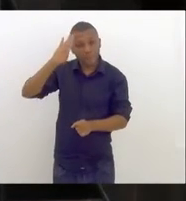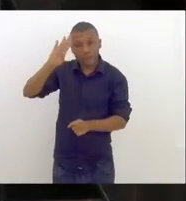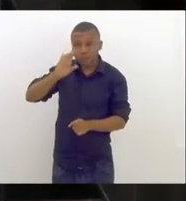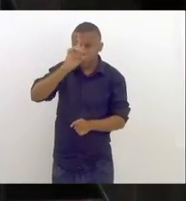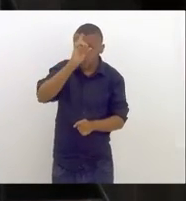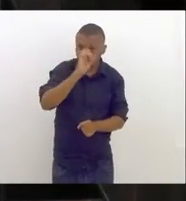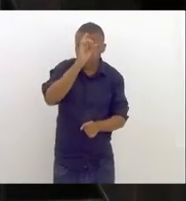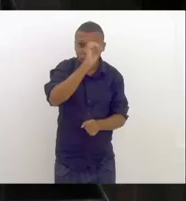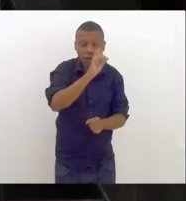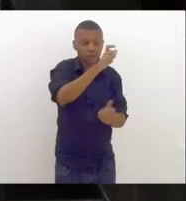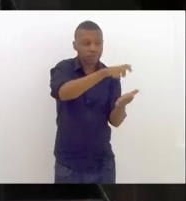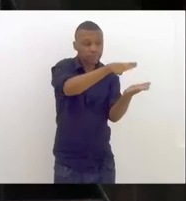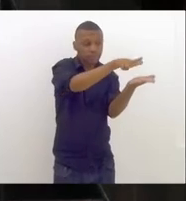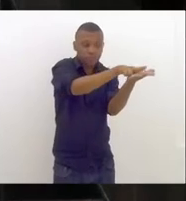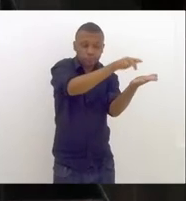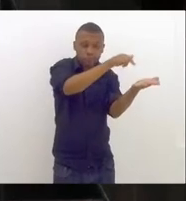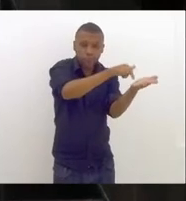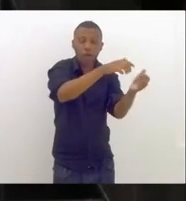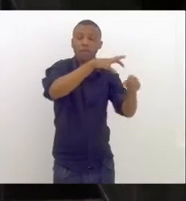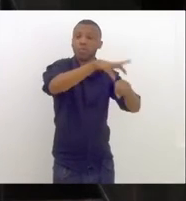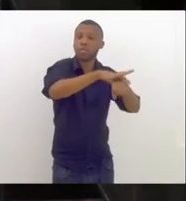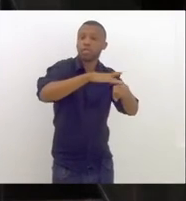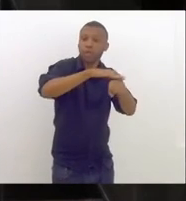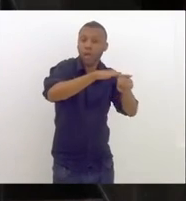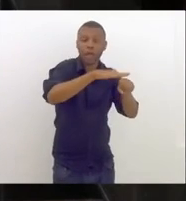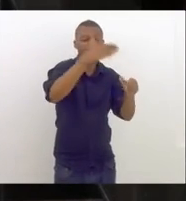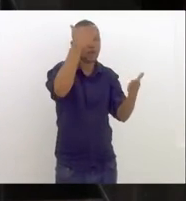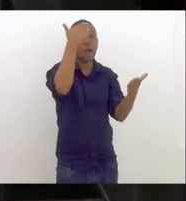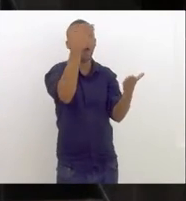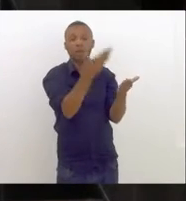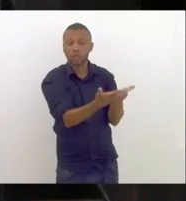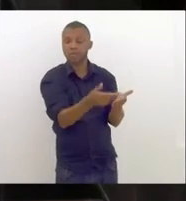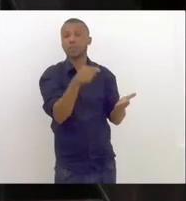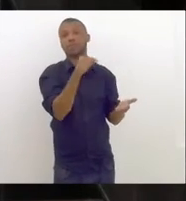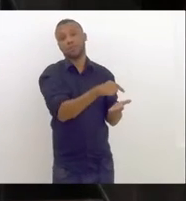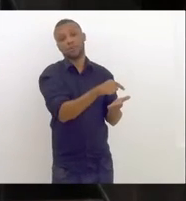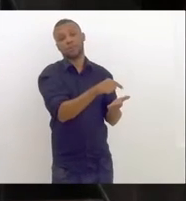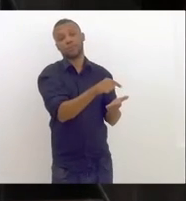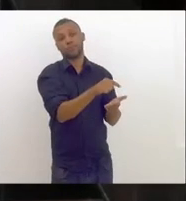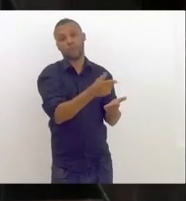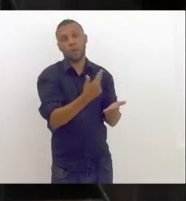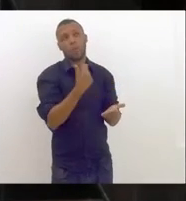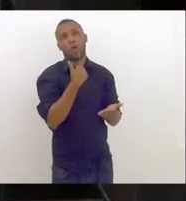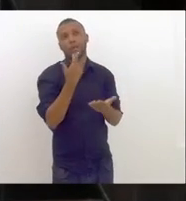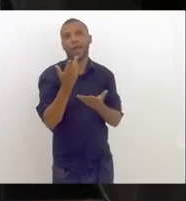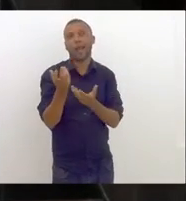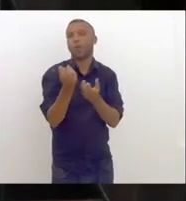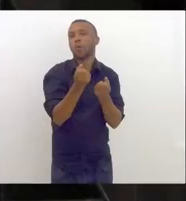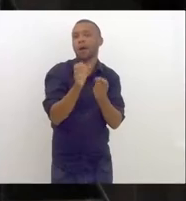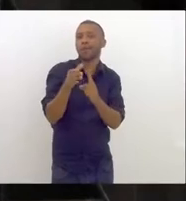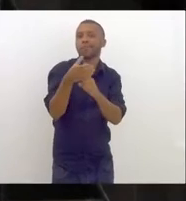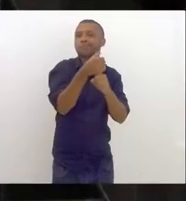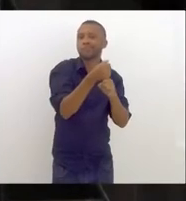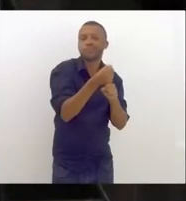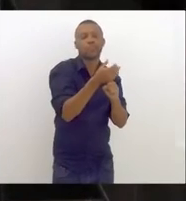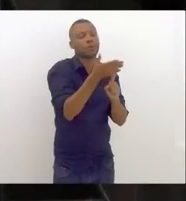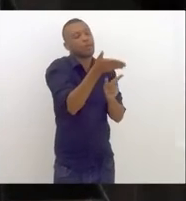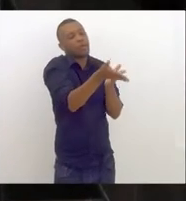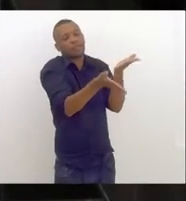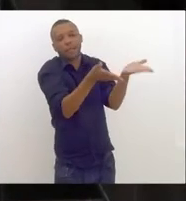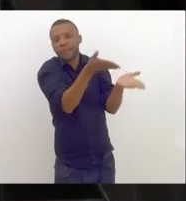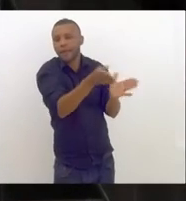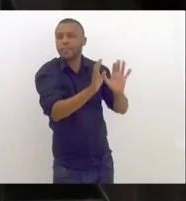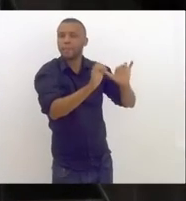um paciente que crê Qualquer que seja a sua crença não possa ser acolhido não possa ser afagado não possa ser